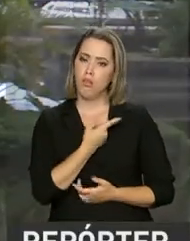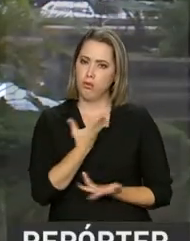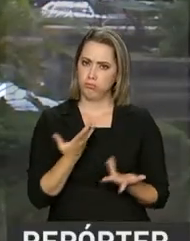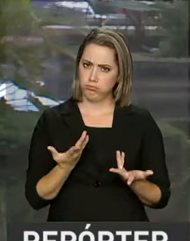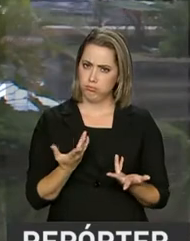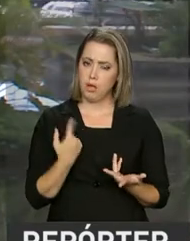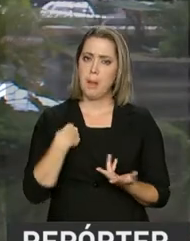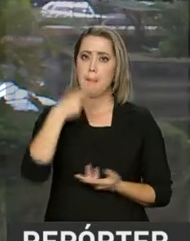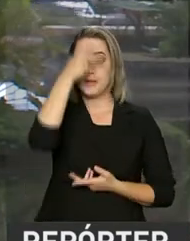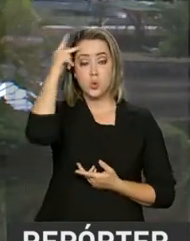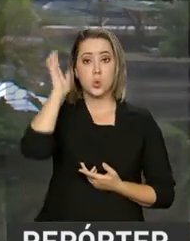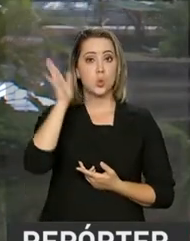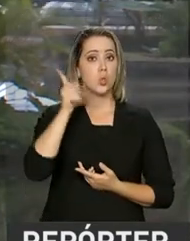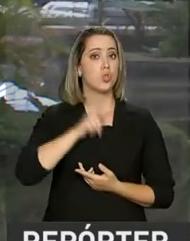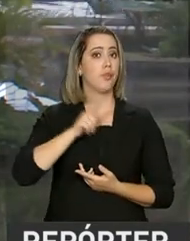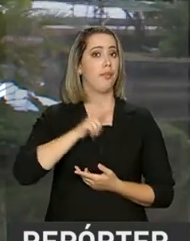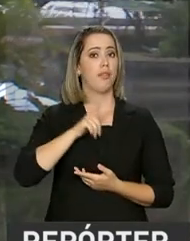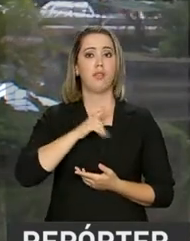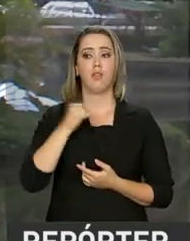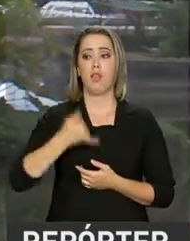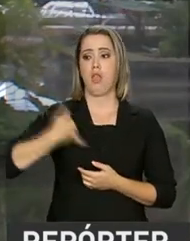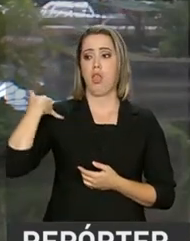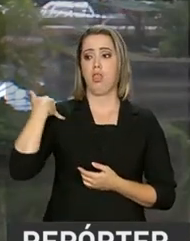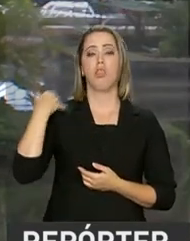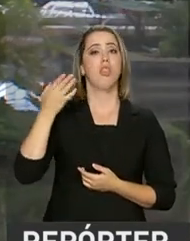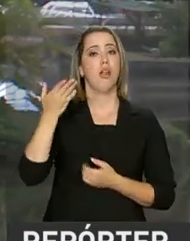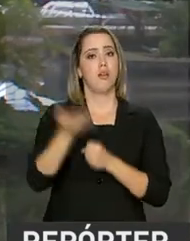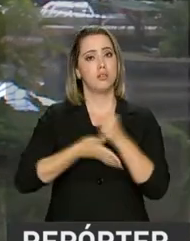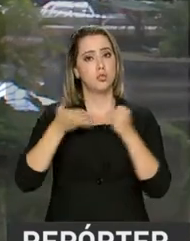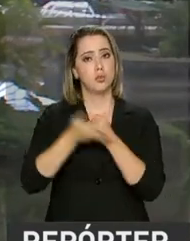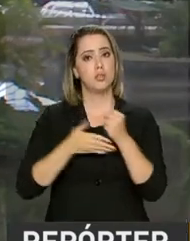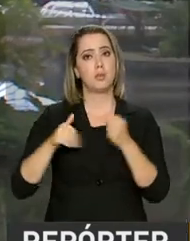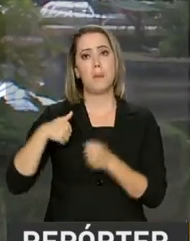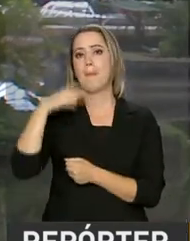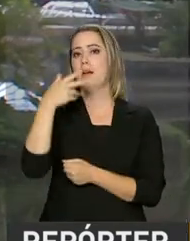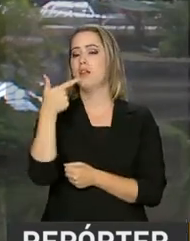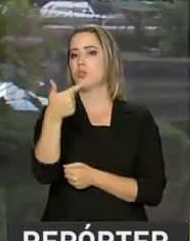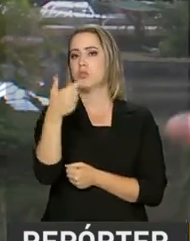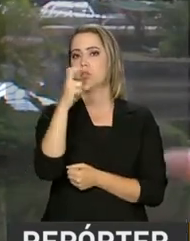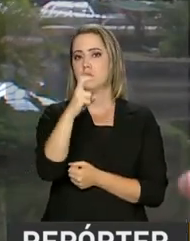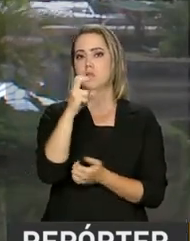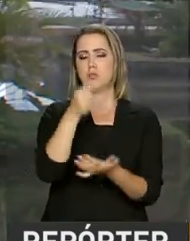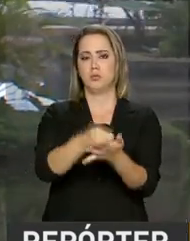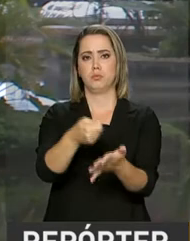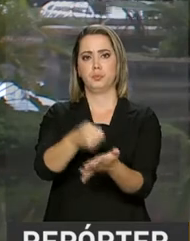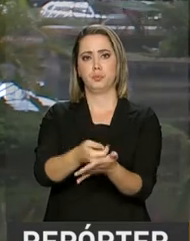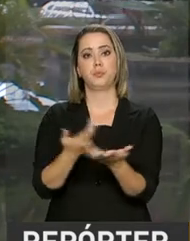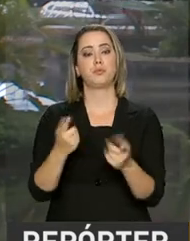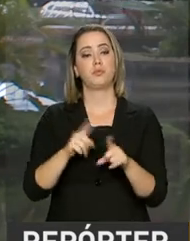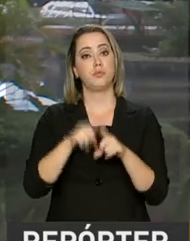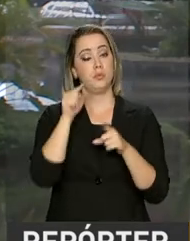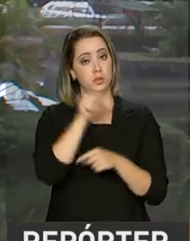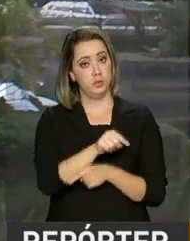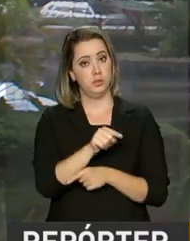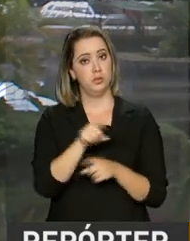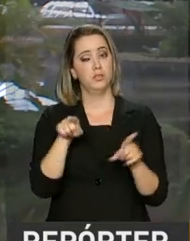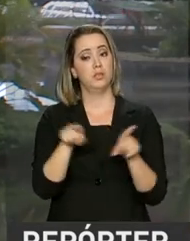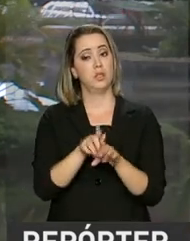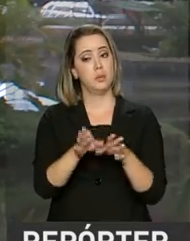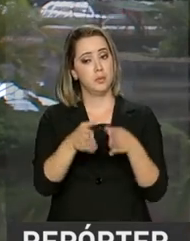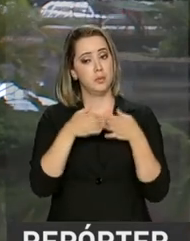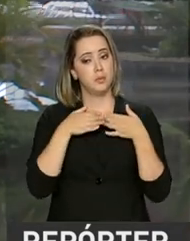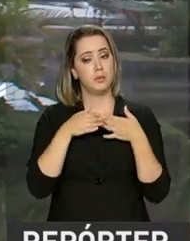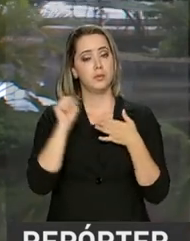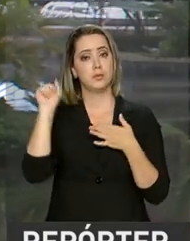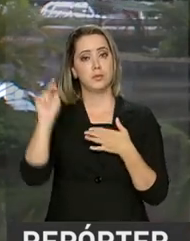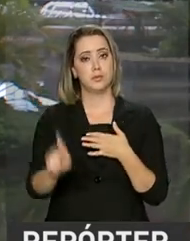trabalhador já preenche o tempo mínimo de contribuição já que tem mais de 25 anos de contribuição para eles requerer